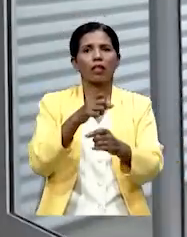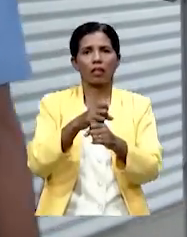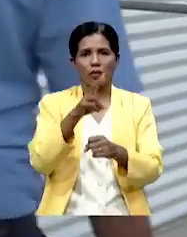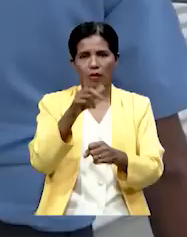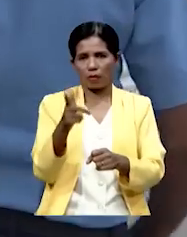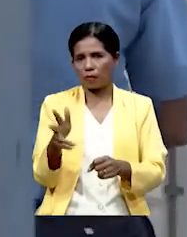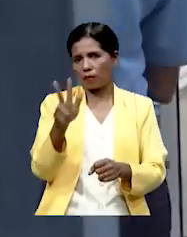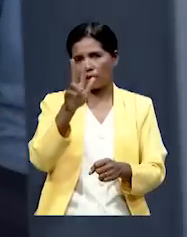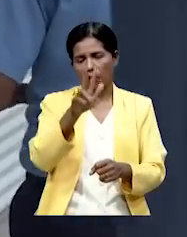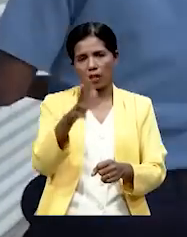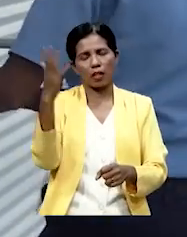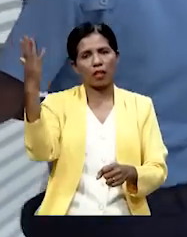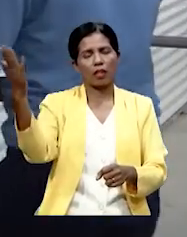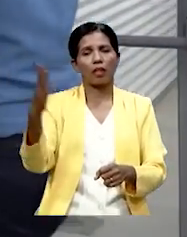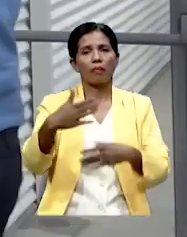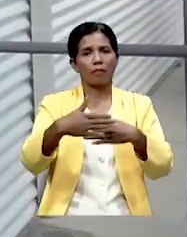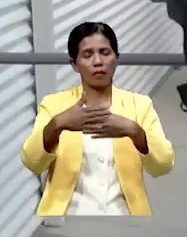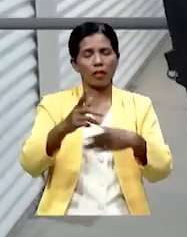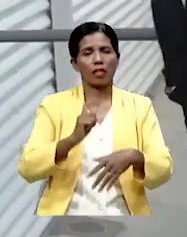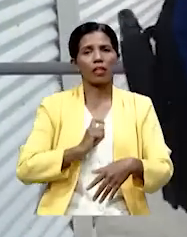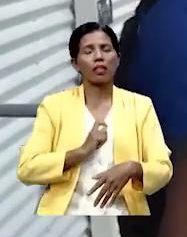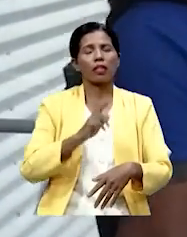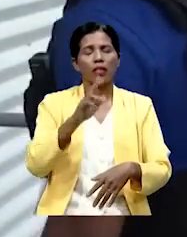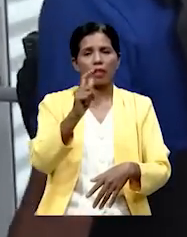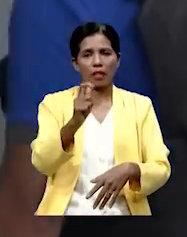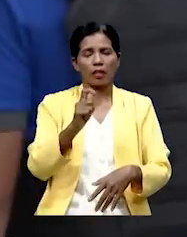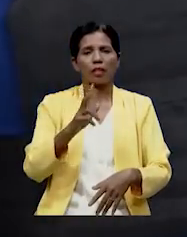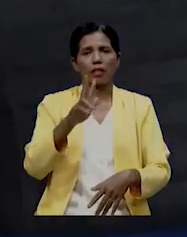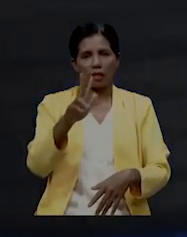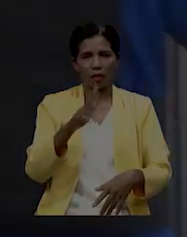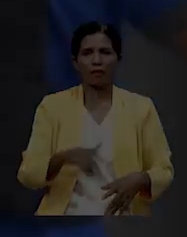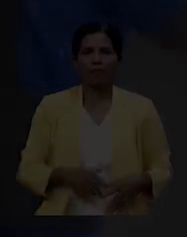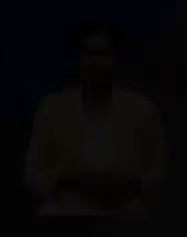Rua Nulo Sintolo e a área rotunda Lemloim. Equipa Cobertura, GMN.